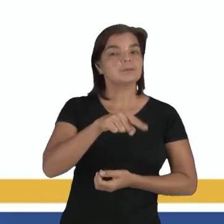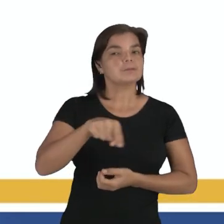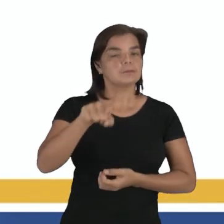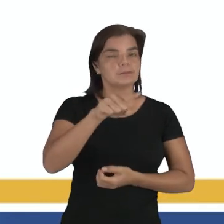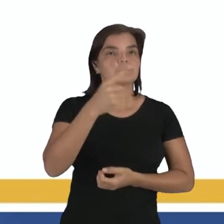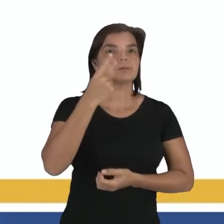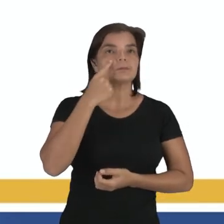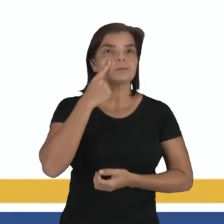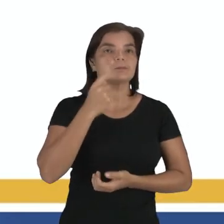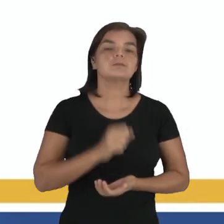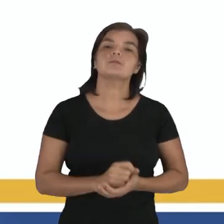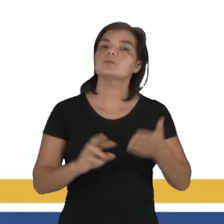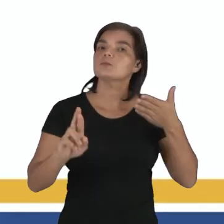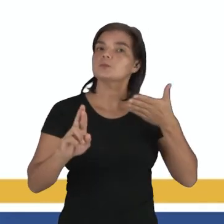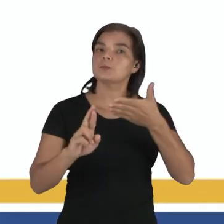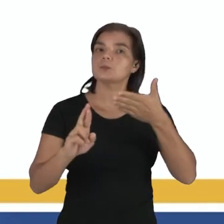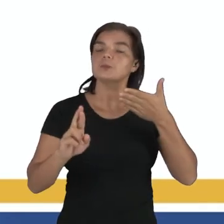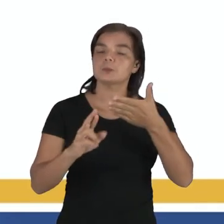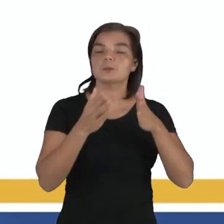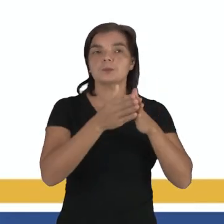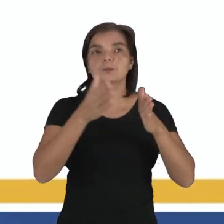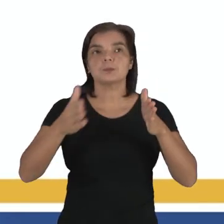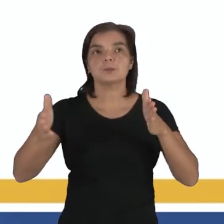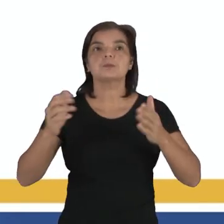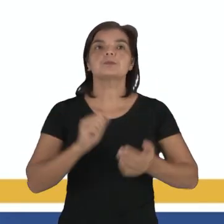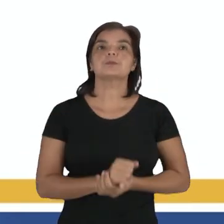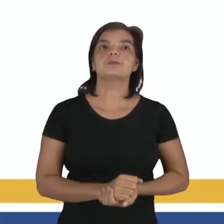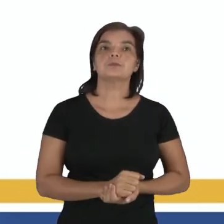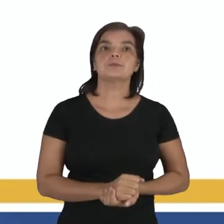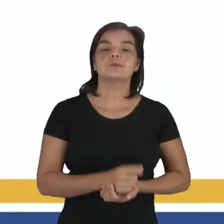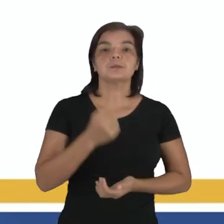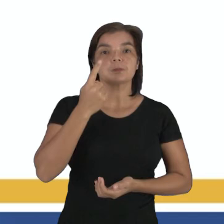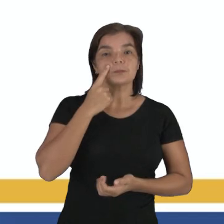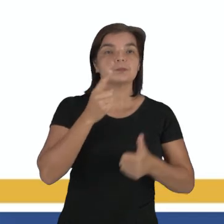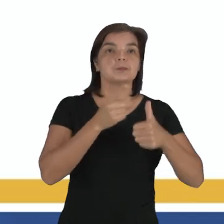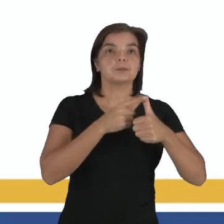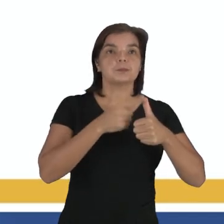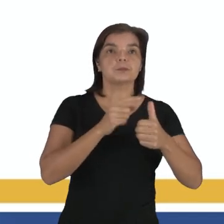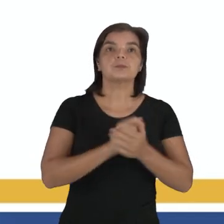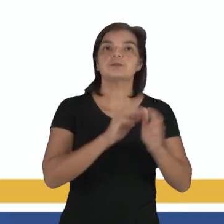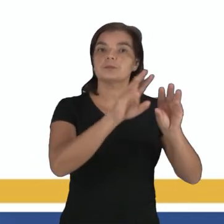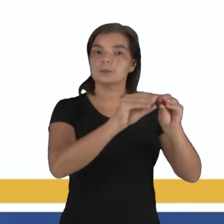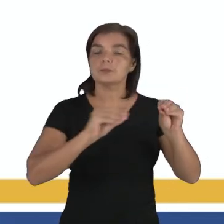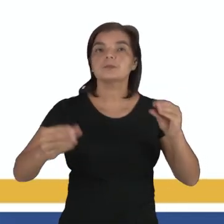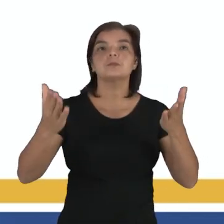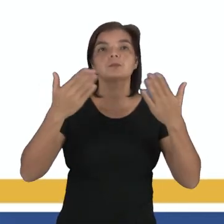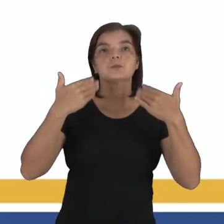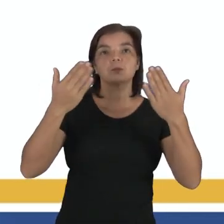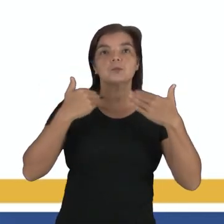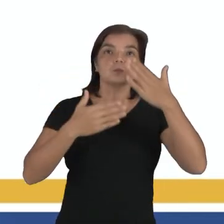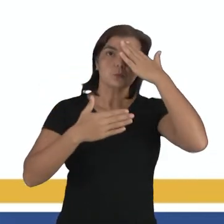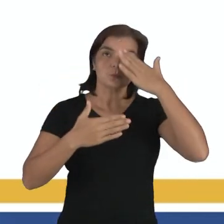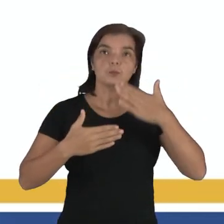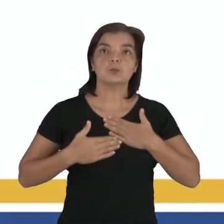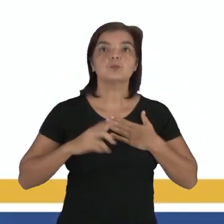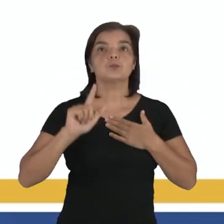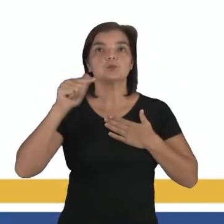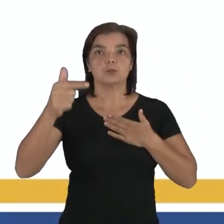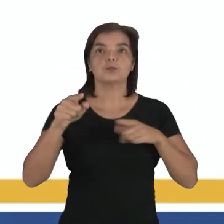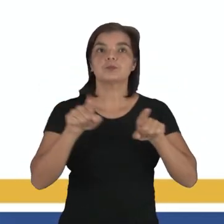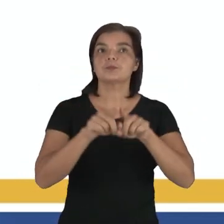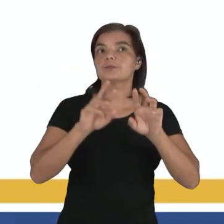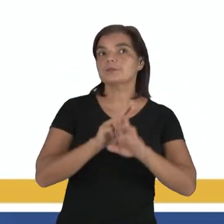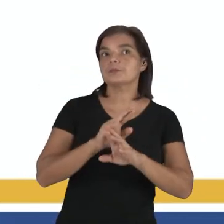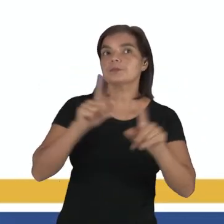eles vão se referir a esses processos. Analisemos o primeiro, diz assim: a transferência de calor de um corpo para outro